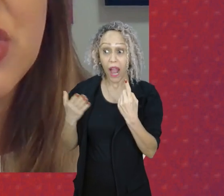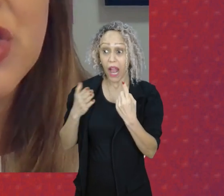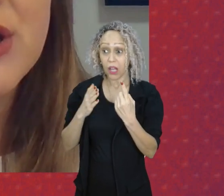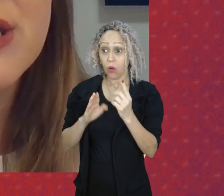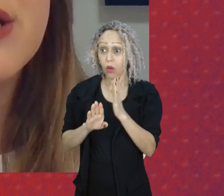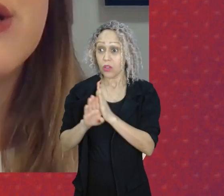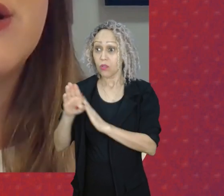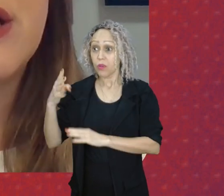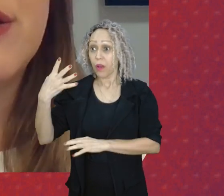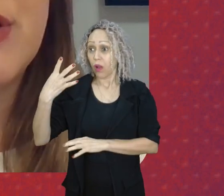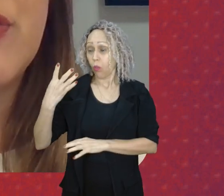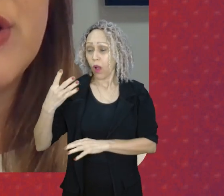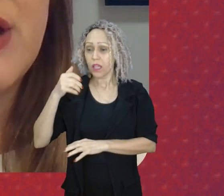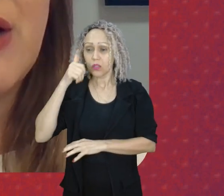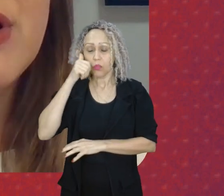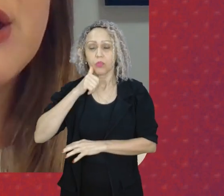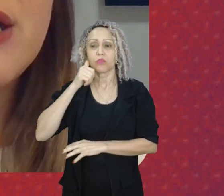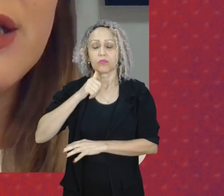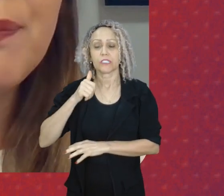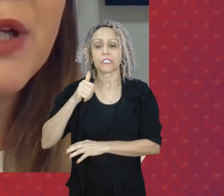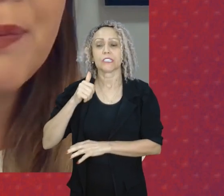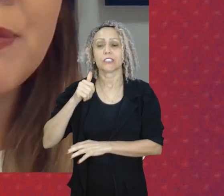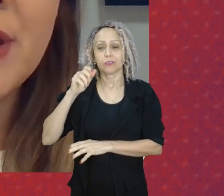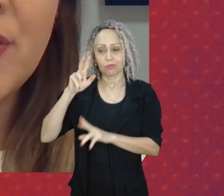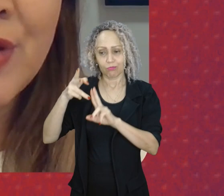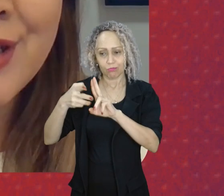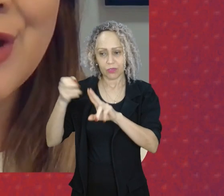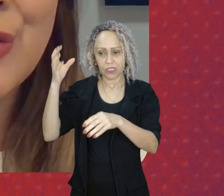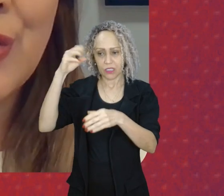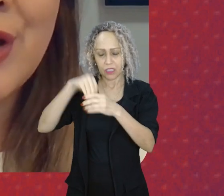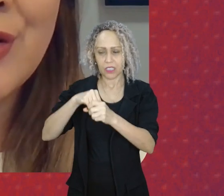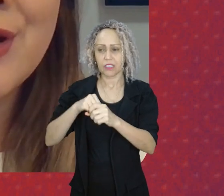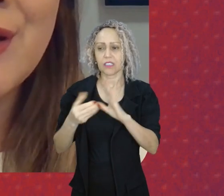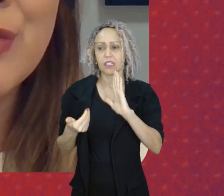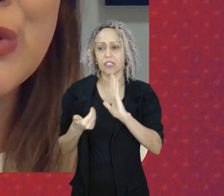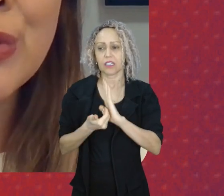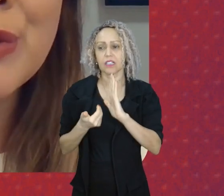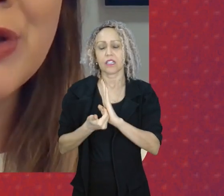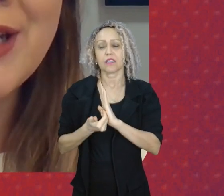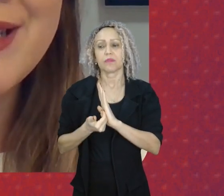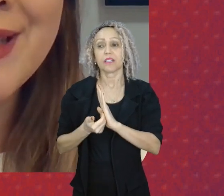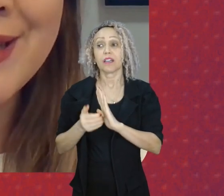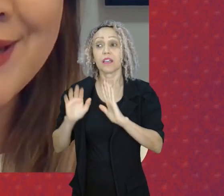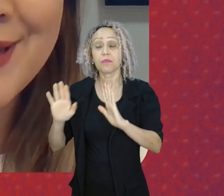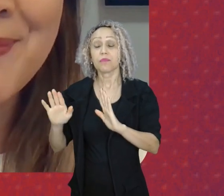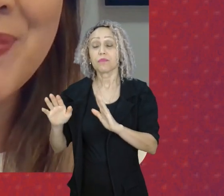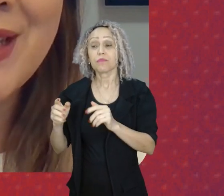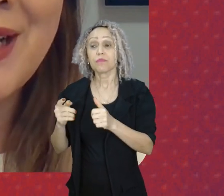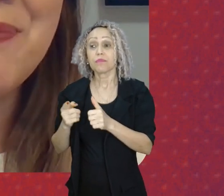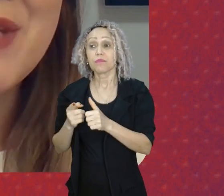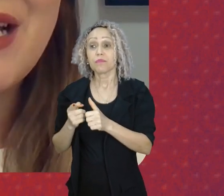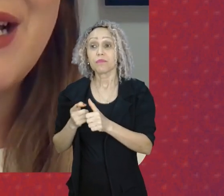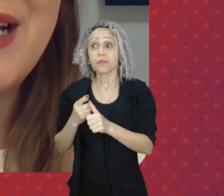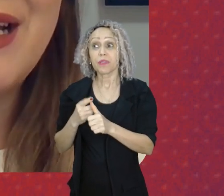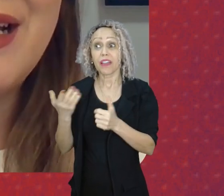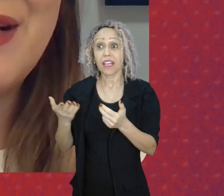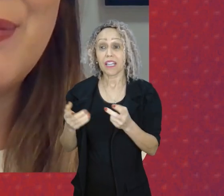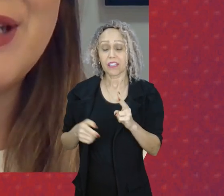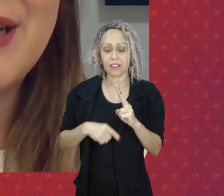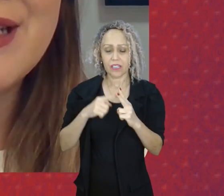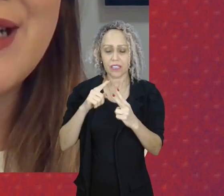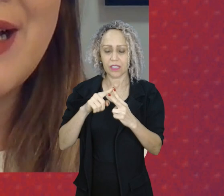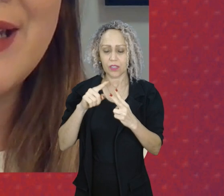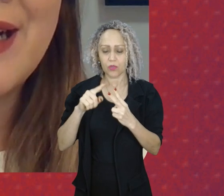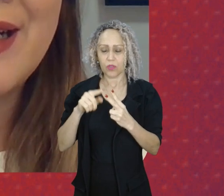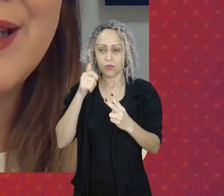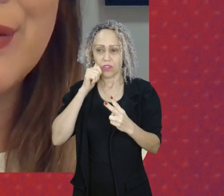mulheres indígenas na Câmara Federal, e pela primeira vez na história nós teremos 2 mulheres trans, né?